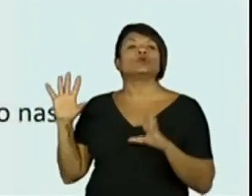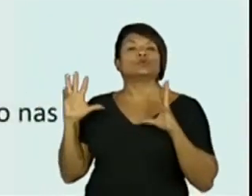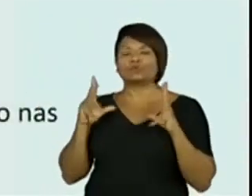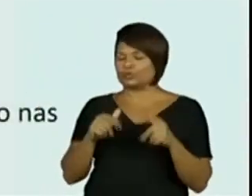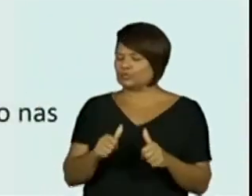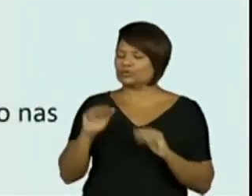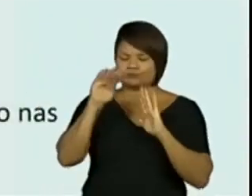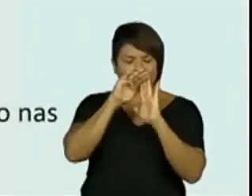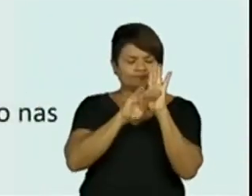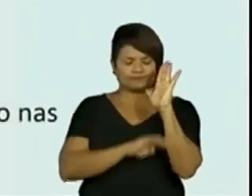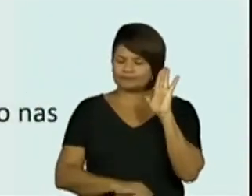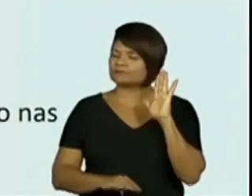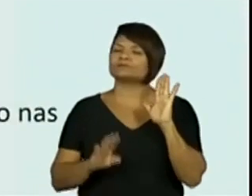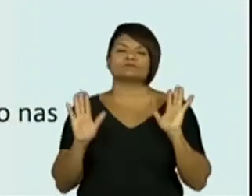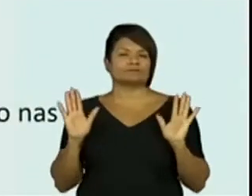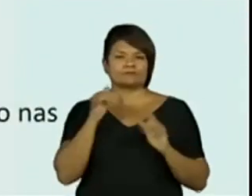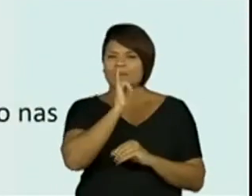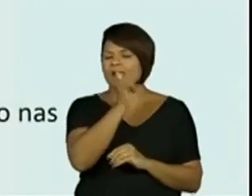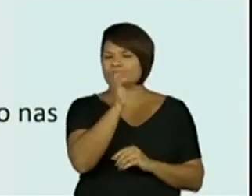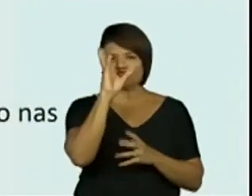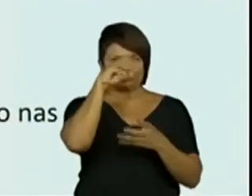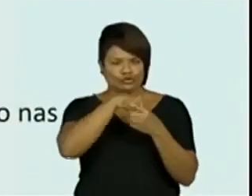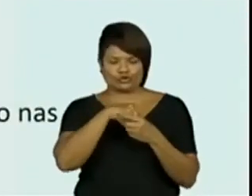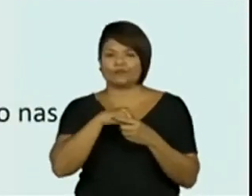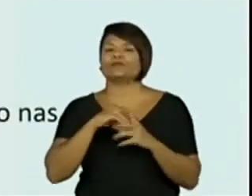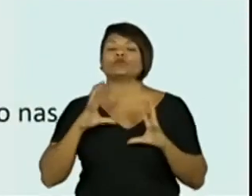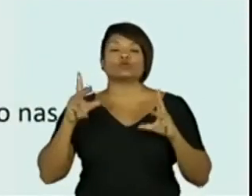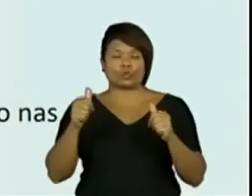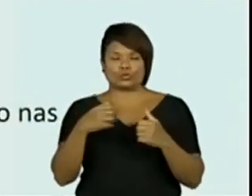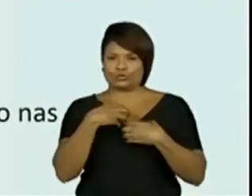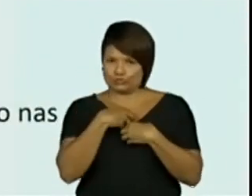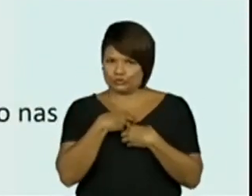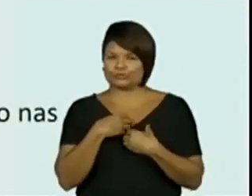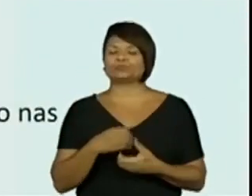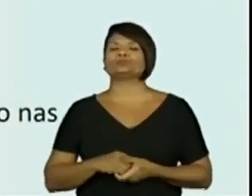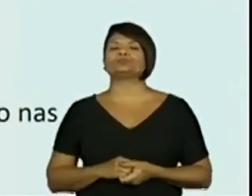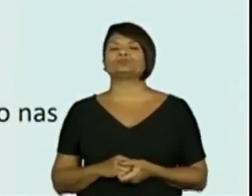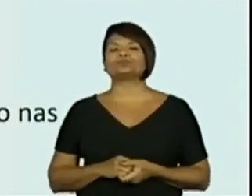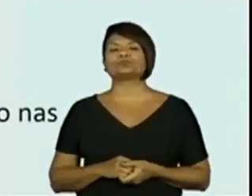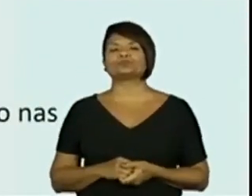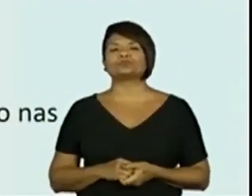compõem toda a narrativa, de todo o gênero narrativo.